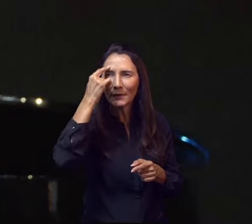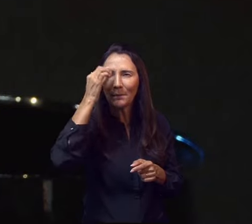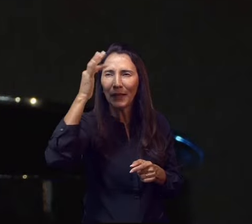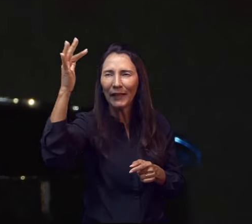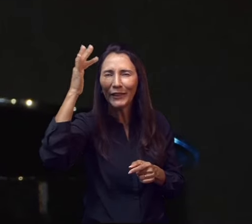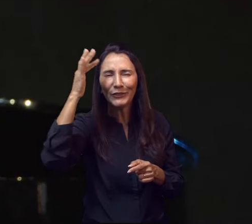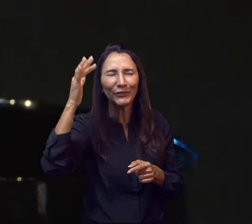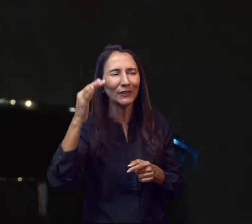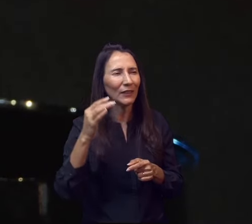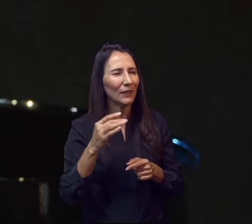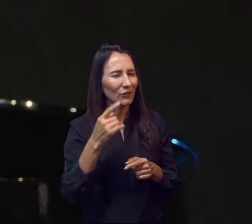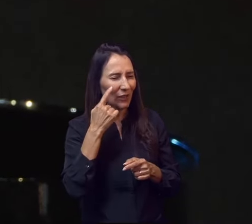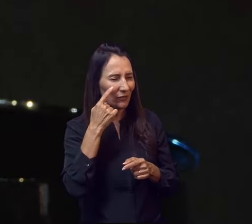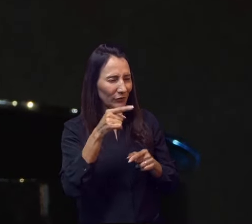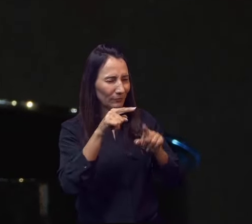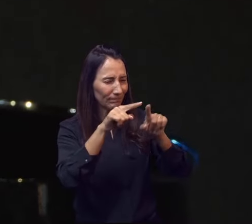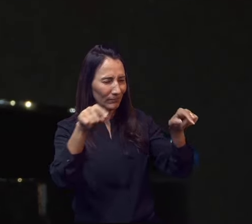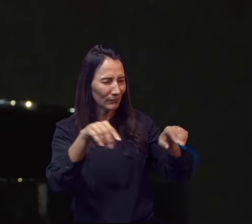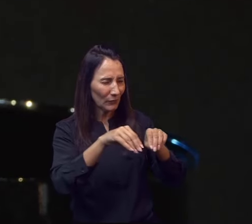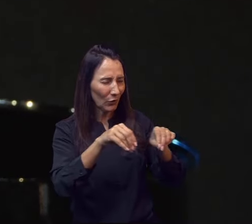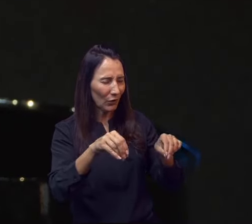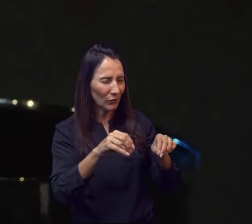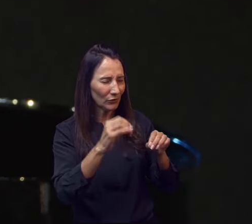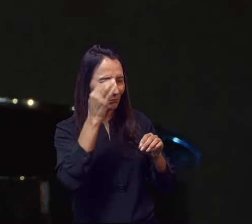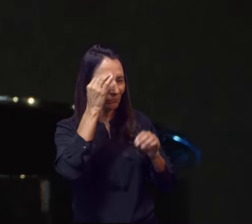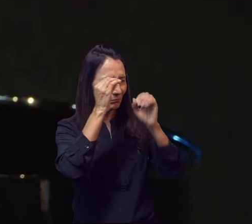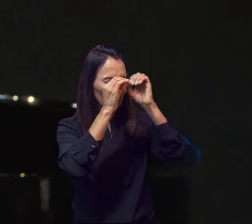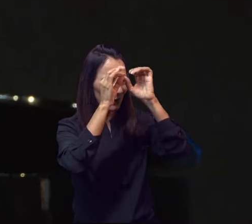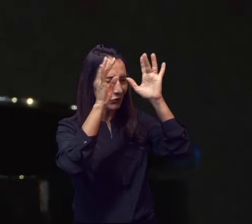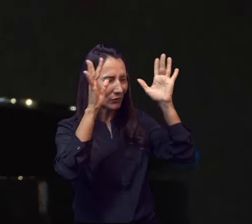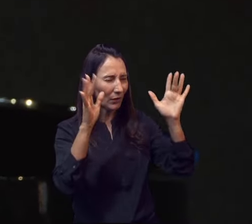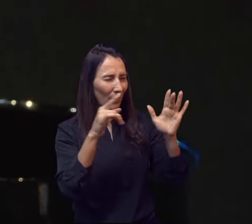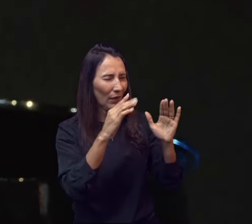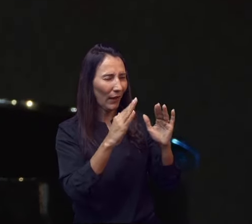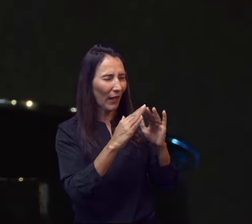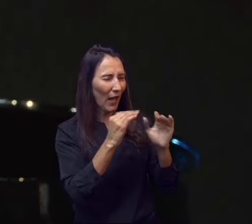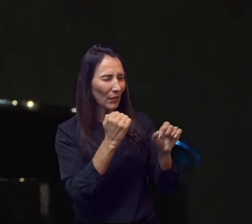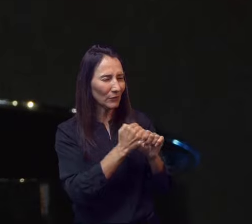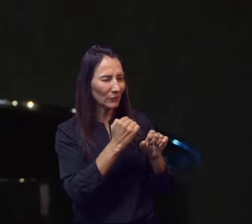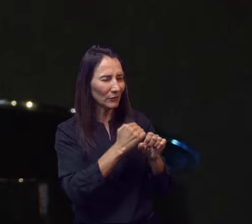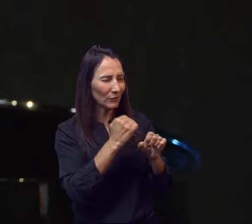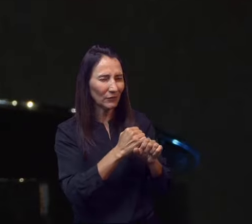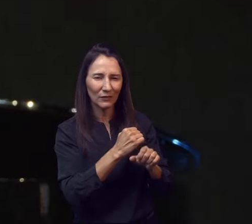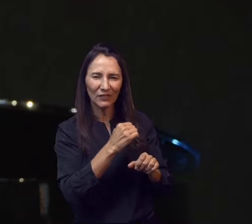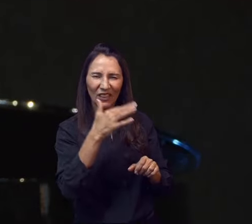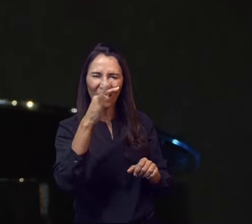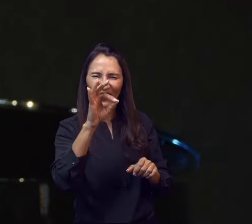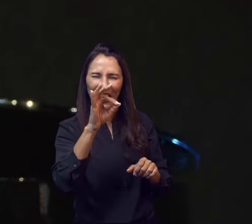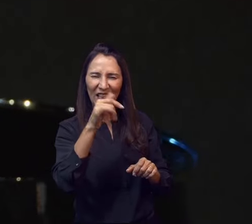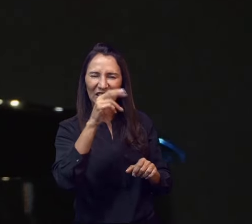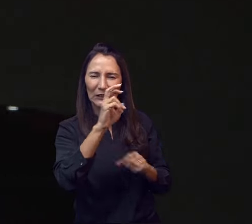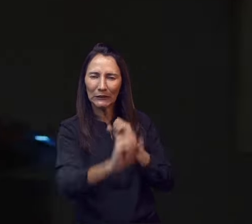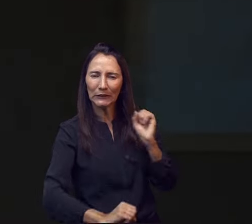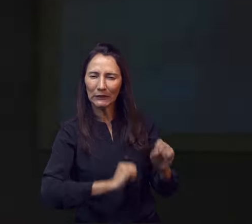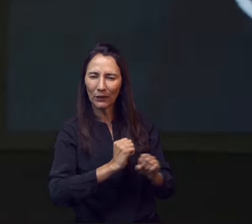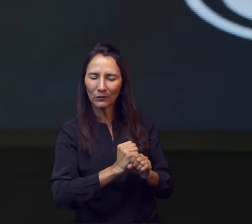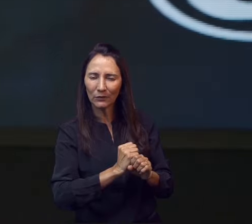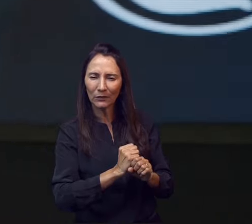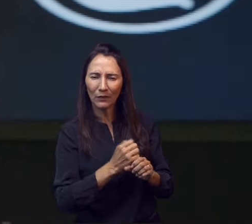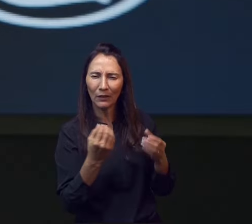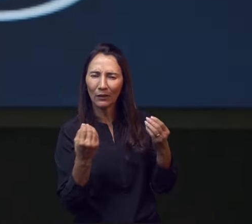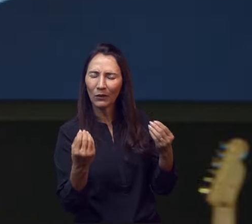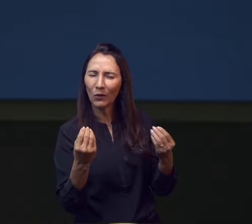de um terreno vazio e já viu a sua casa coisa que vai acontecer daqui a 10 15 anos agora como é